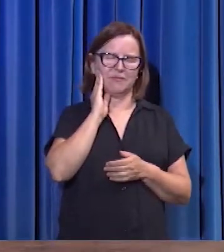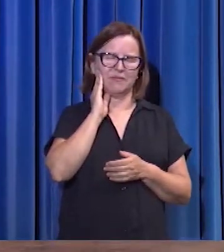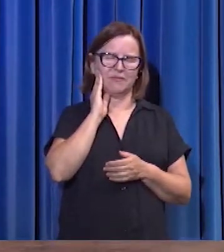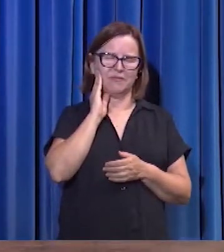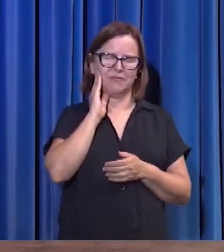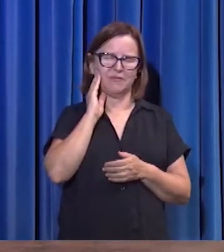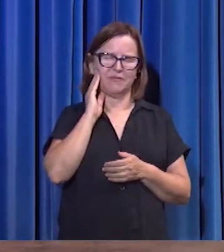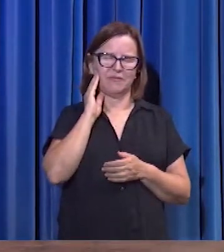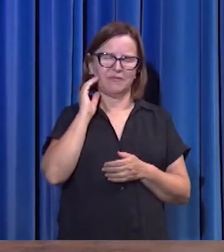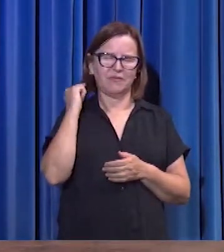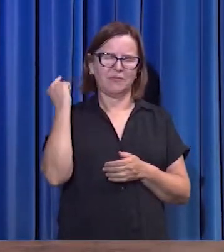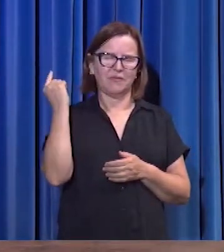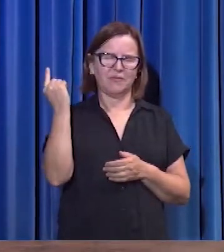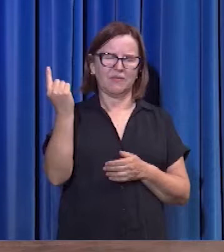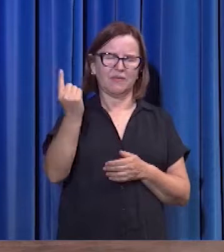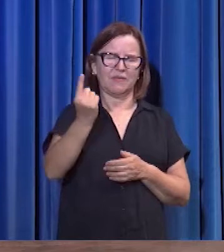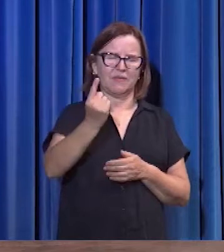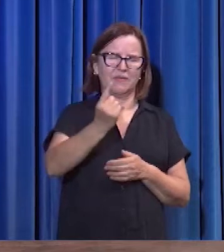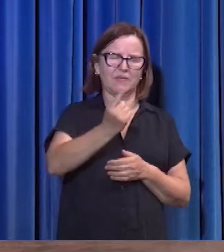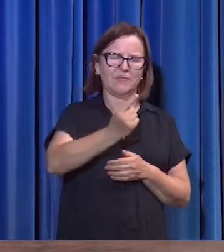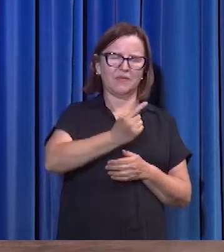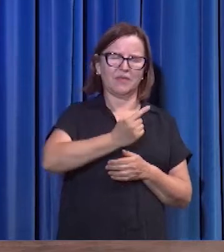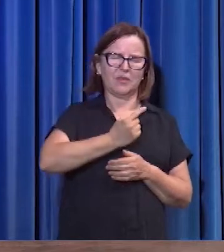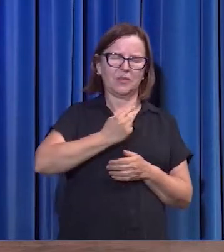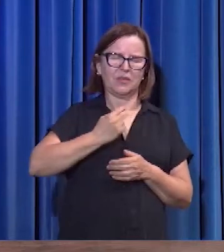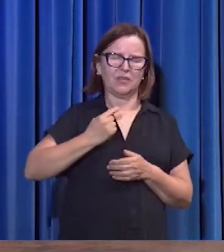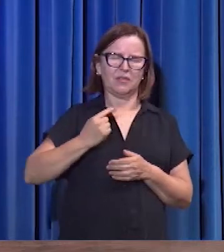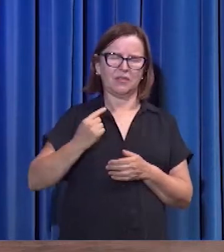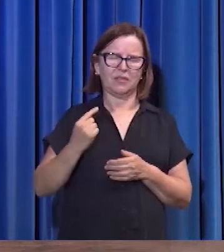nós não somos capazes de